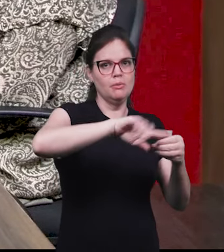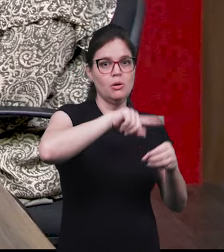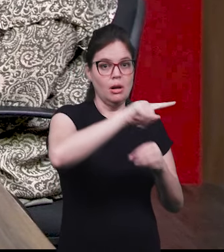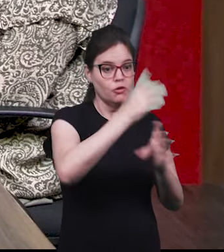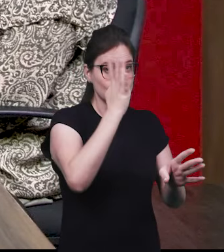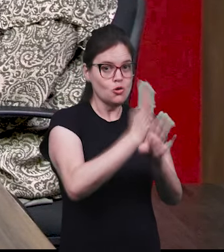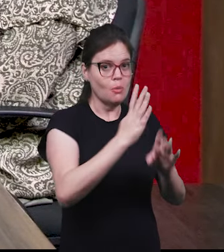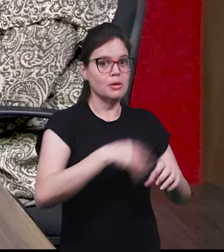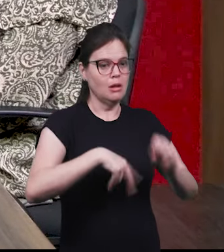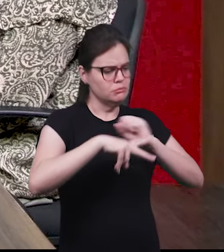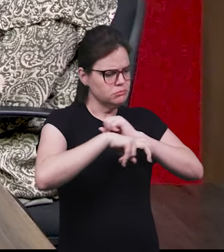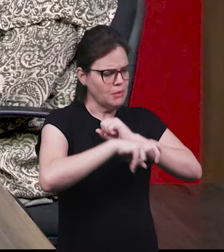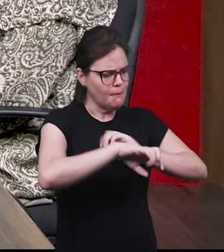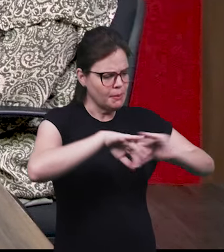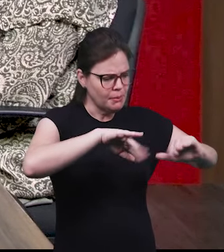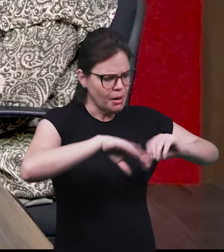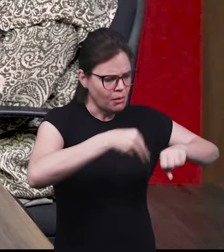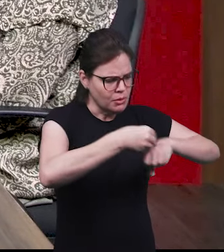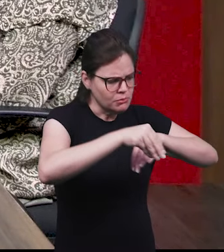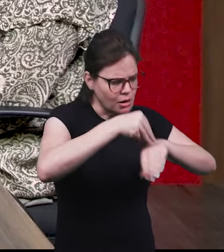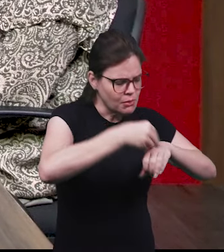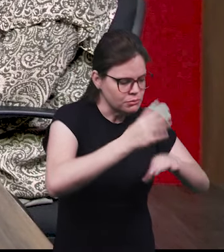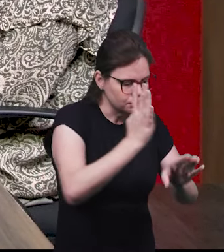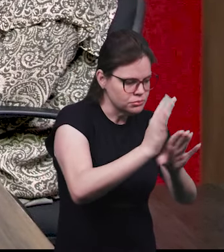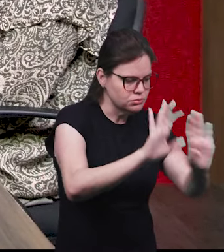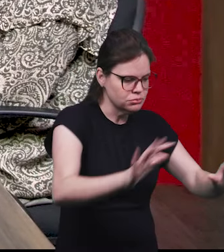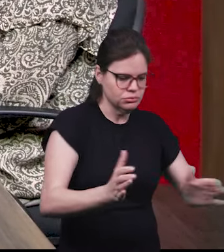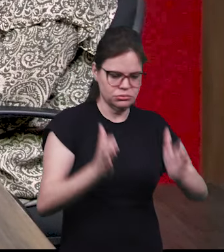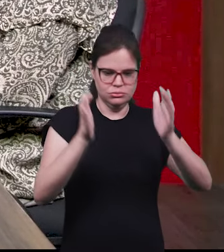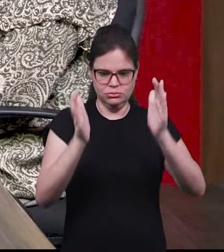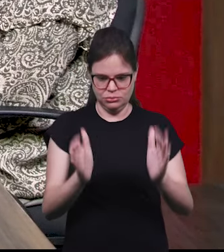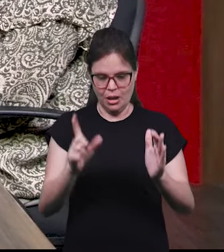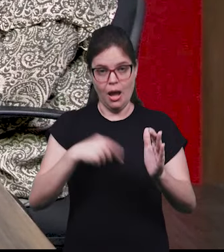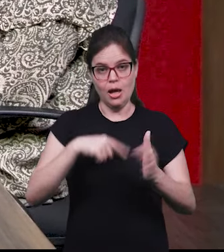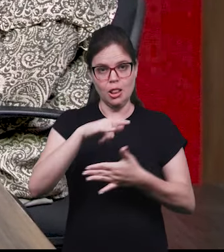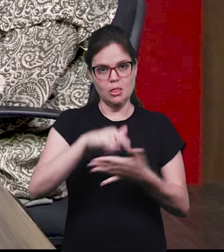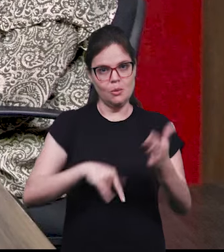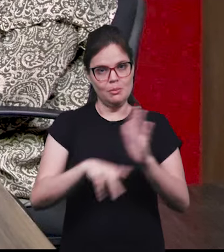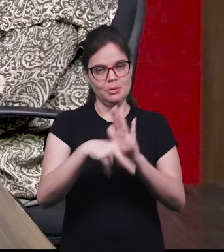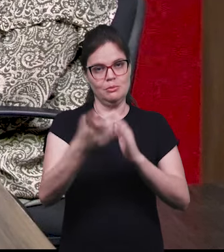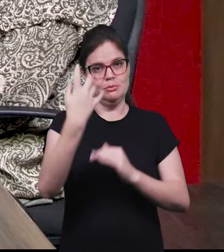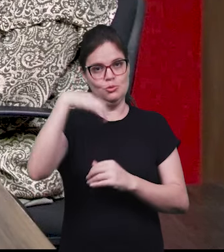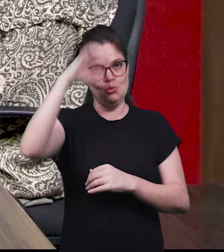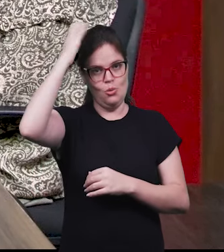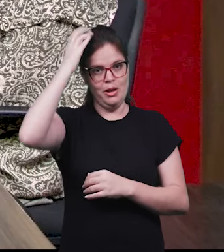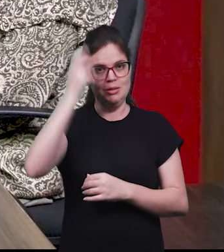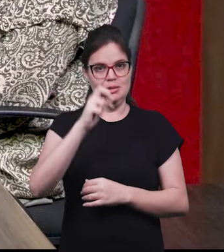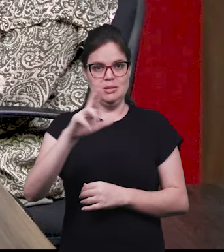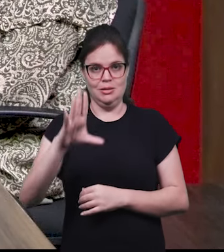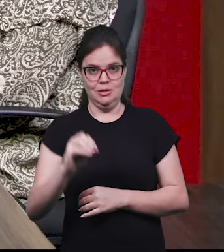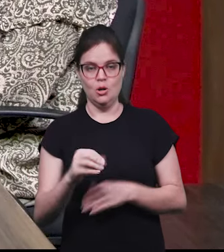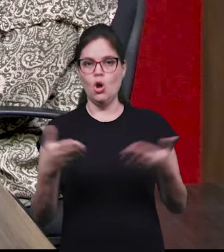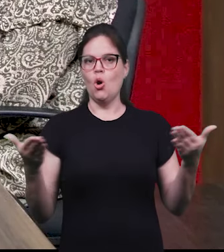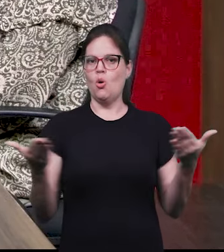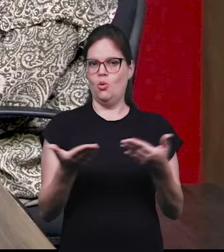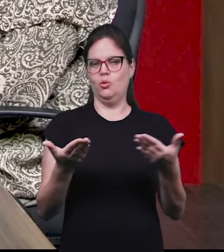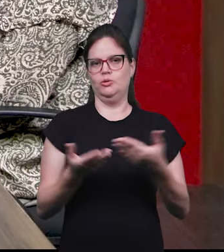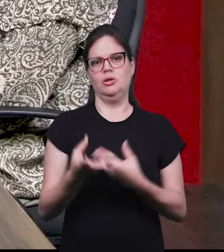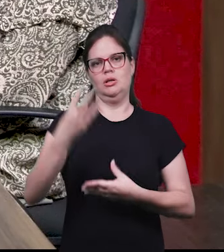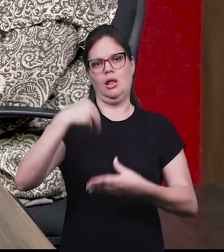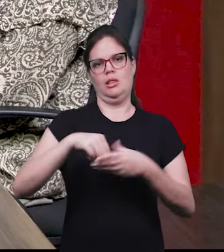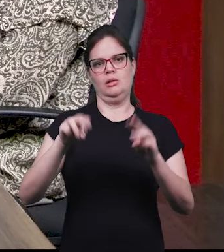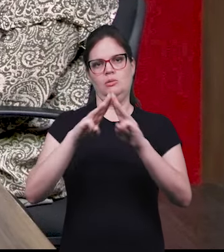foi descoberto nesse sítio arqueológico. Agora, é interessante lembrar o seguinte, que ele está no Museu Britânico, porque o Museu